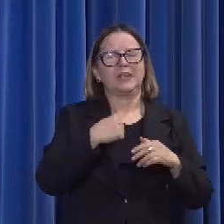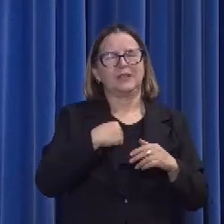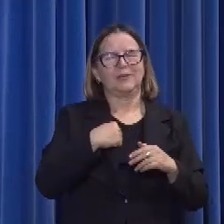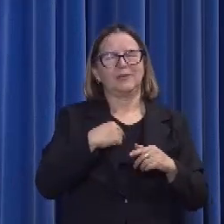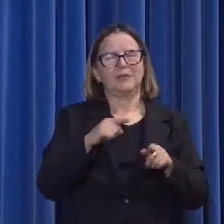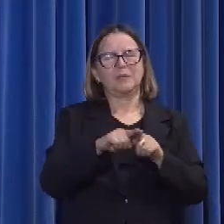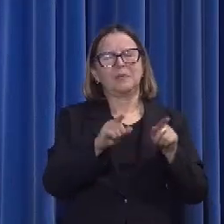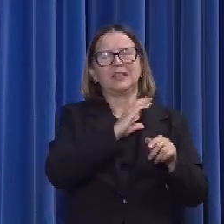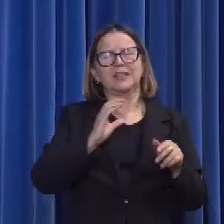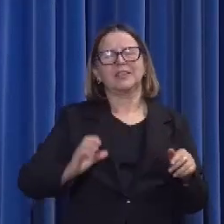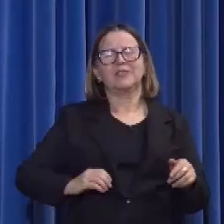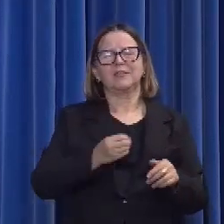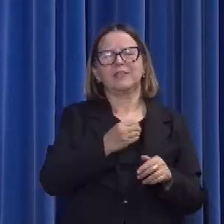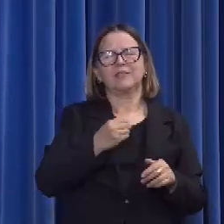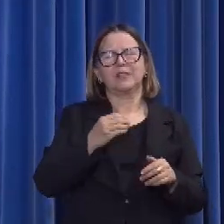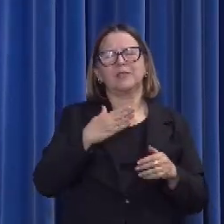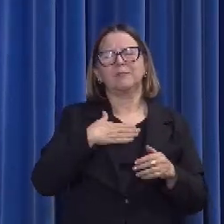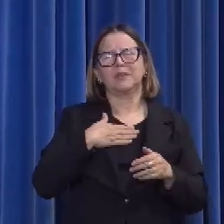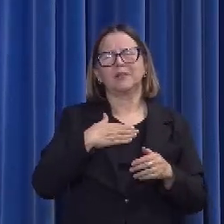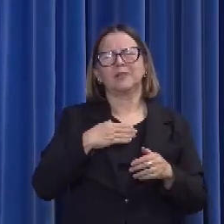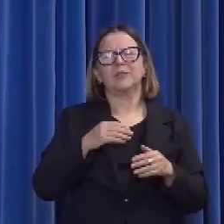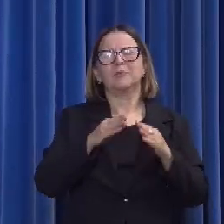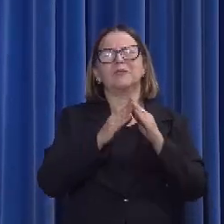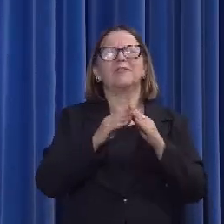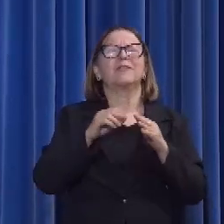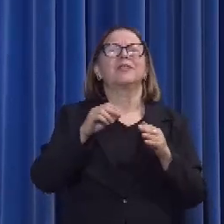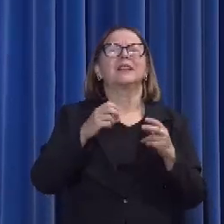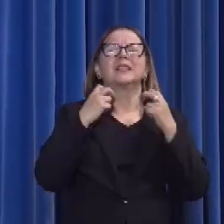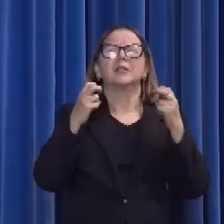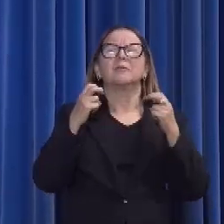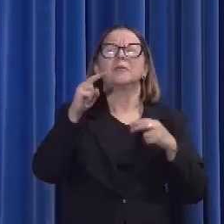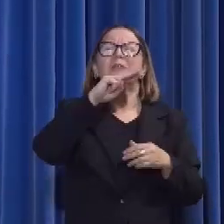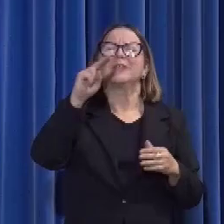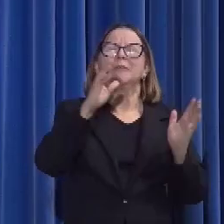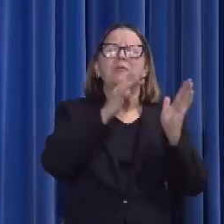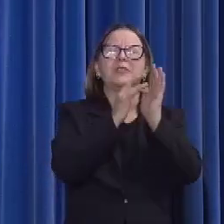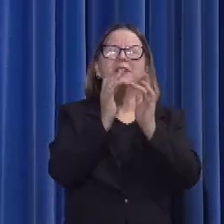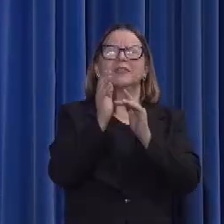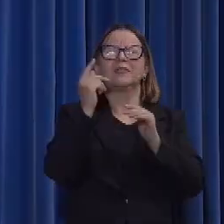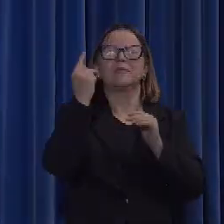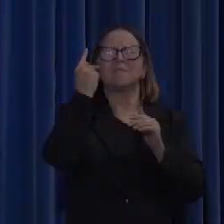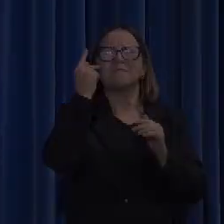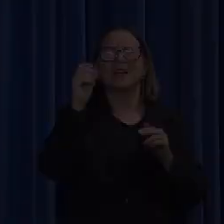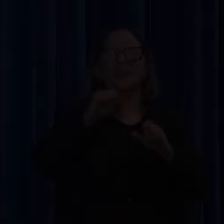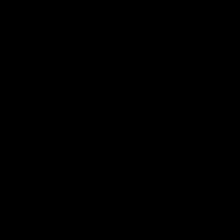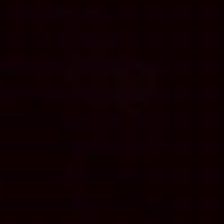É o que nós te clamamos em nome de Jesus e para a glória dele. Amém.